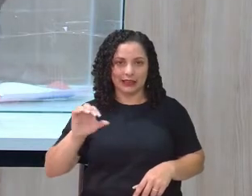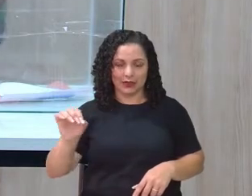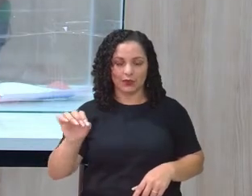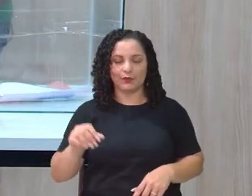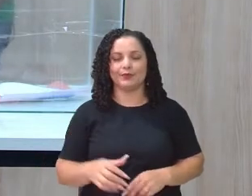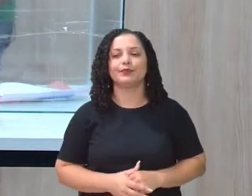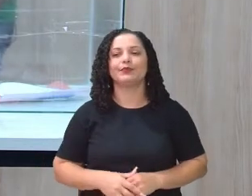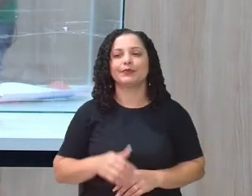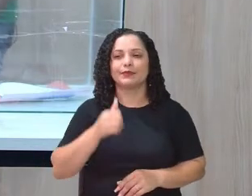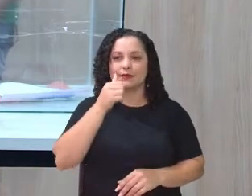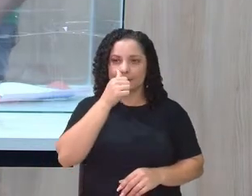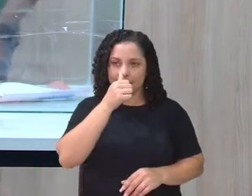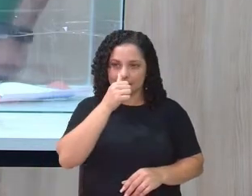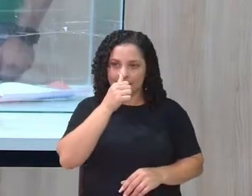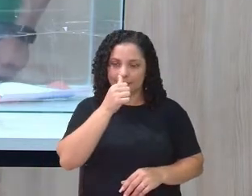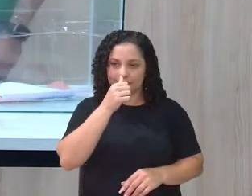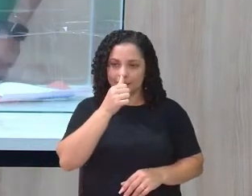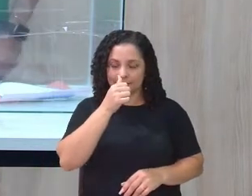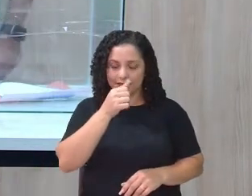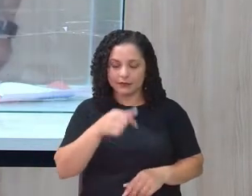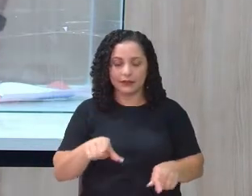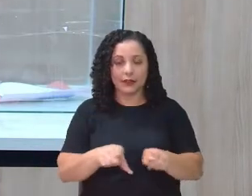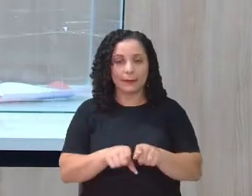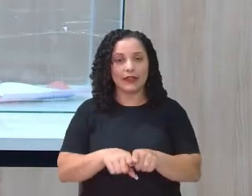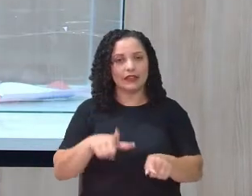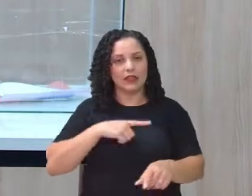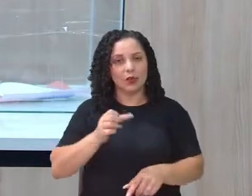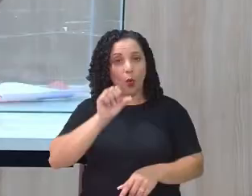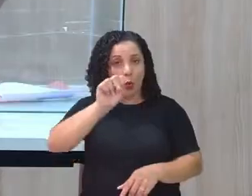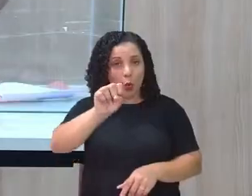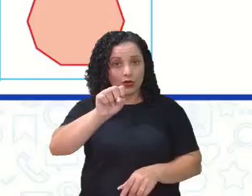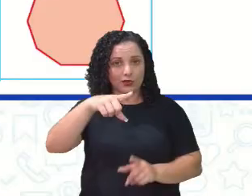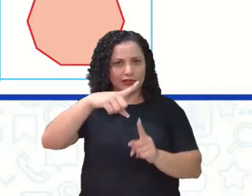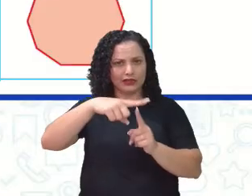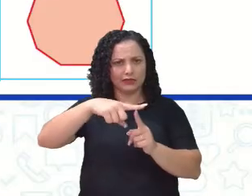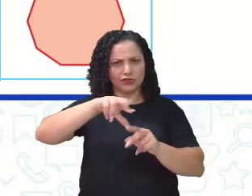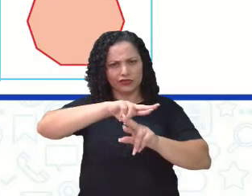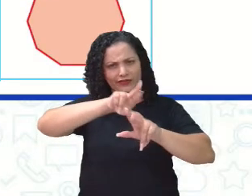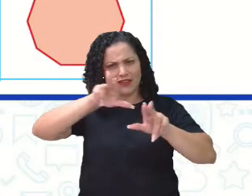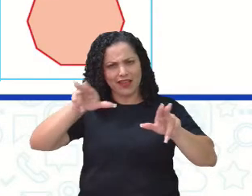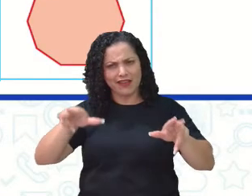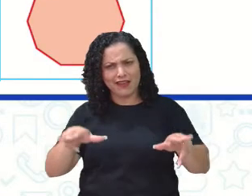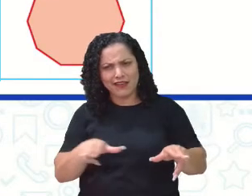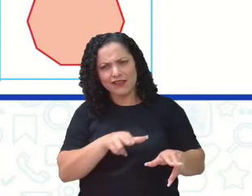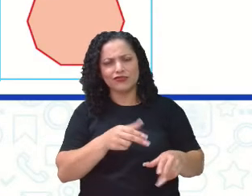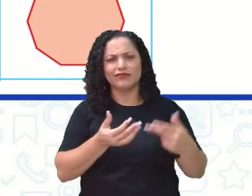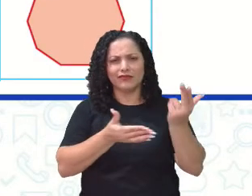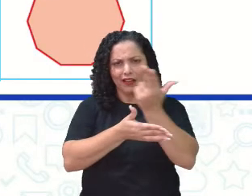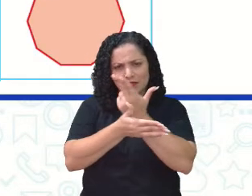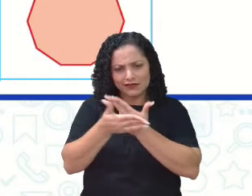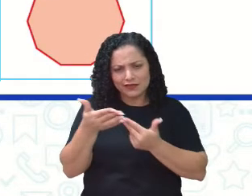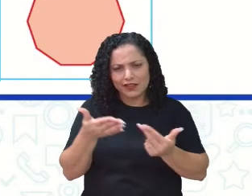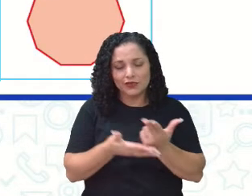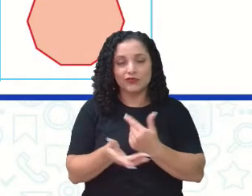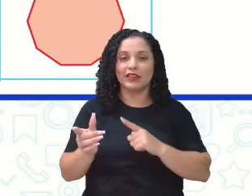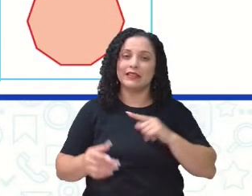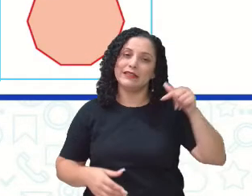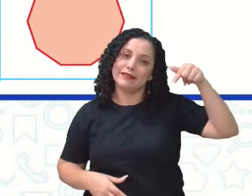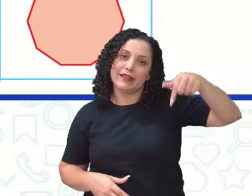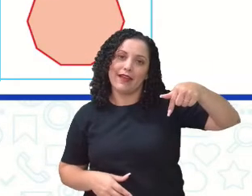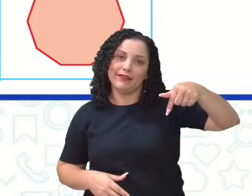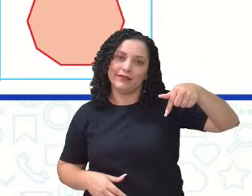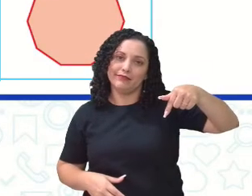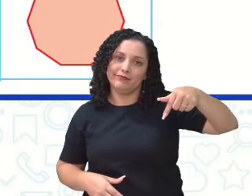mais 8 tipos aí de quadriláteros, né? A gente viu o heptágono, que é um polígono que tem 7 lados,